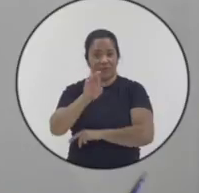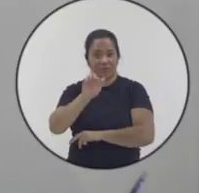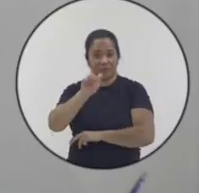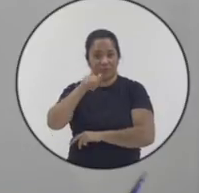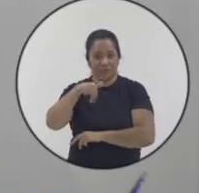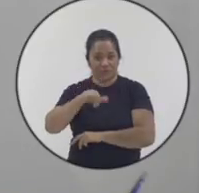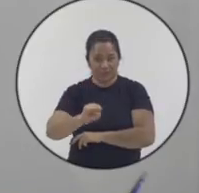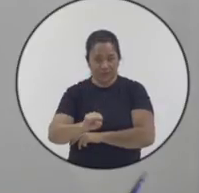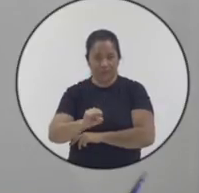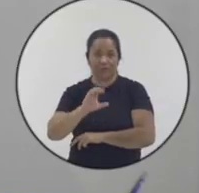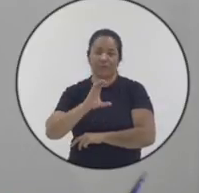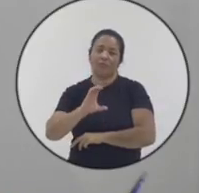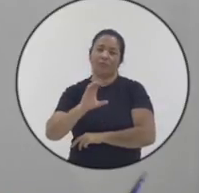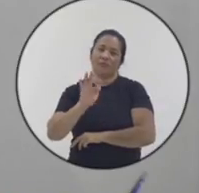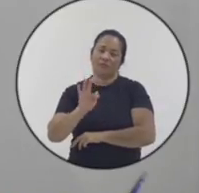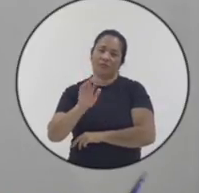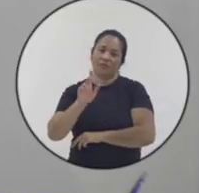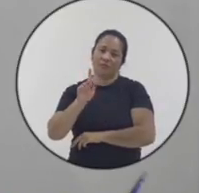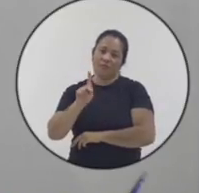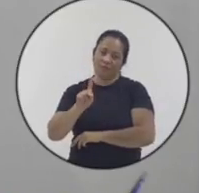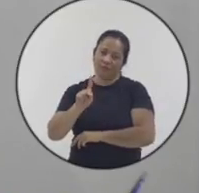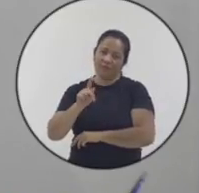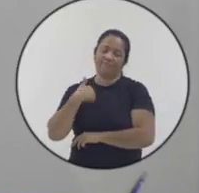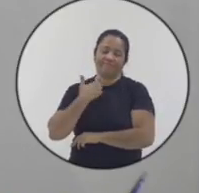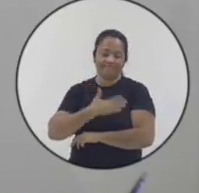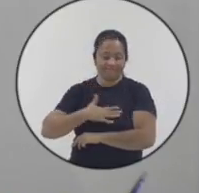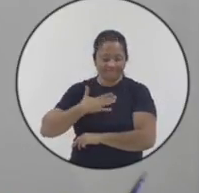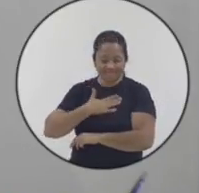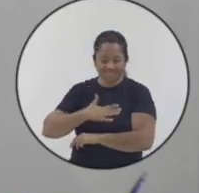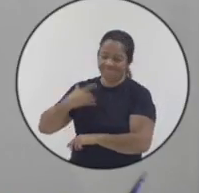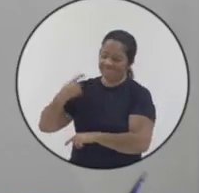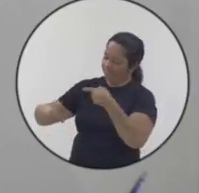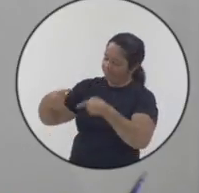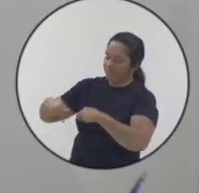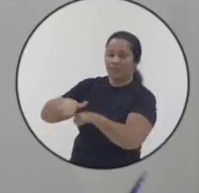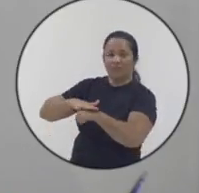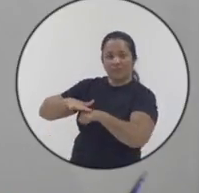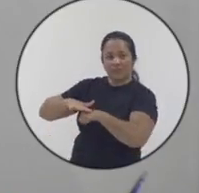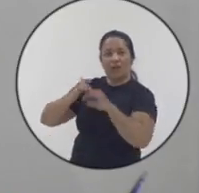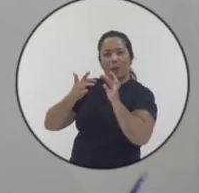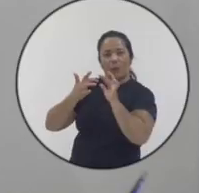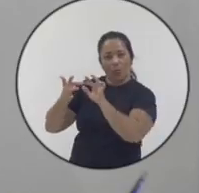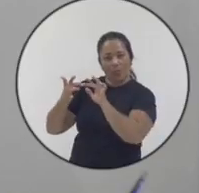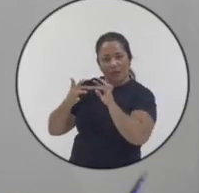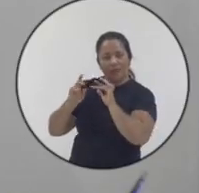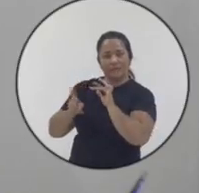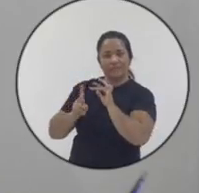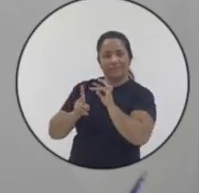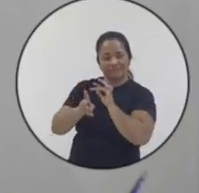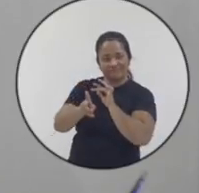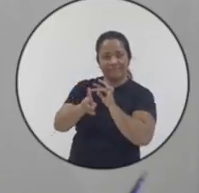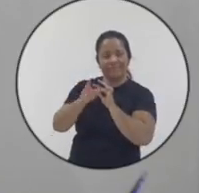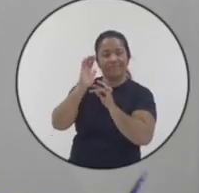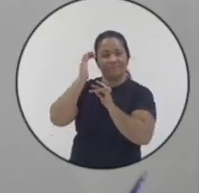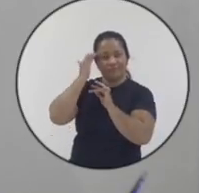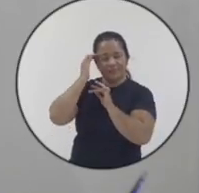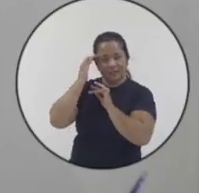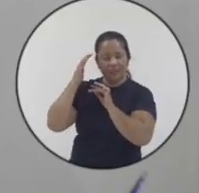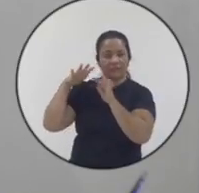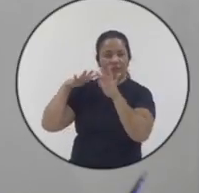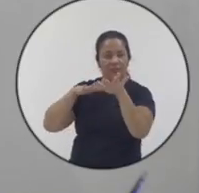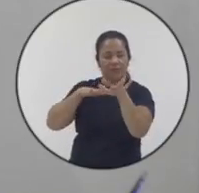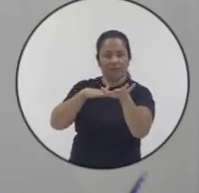que o Conselho Federal de Psicologia gostaria de dialogar e de estar sempre muito próximo, né? Por entendermos que o movimento